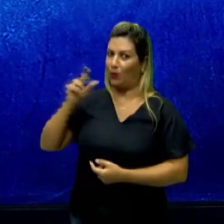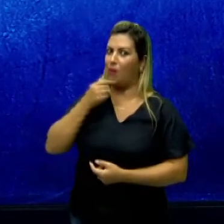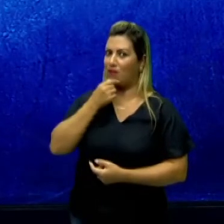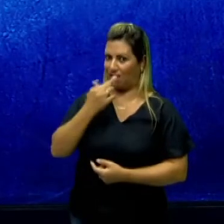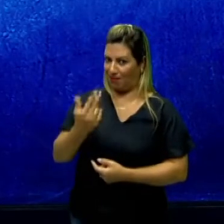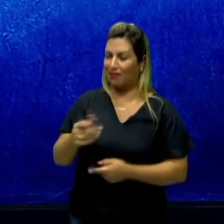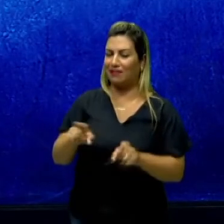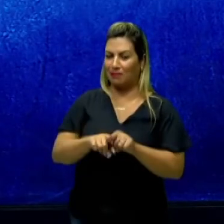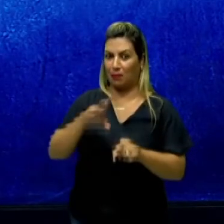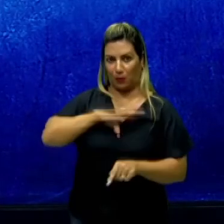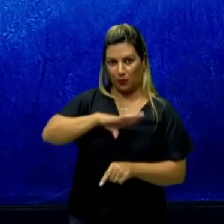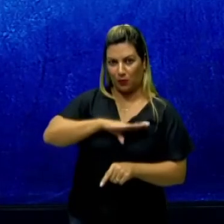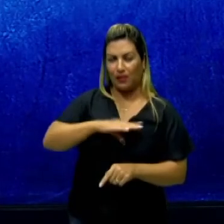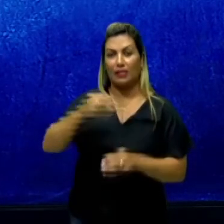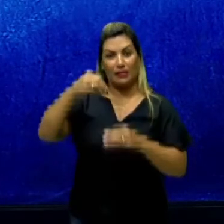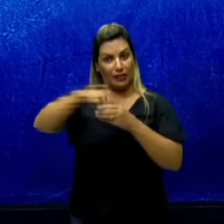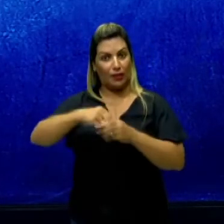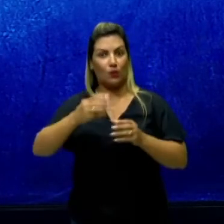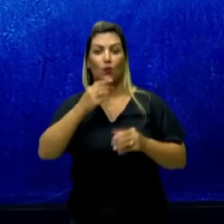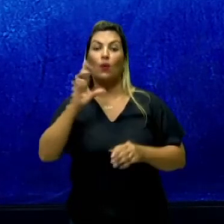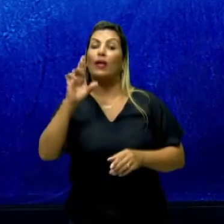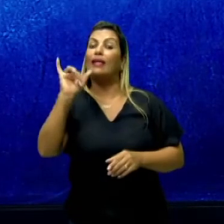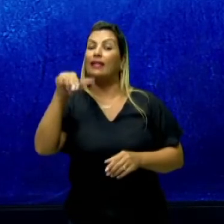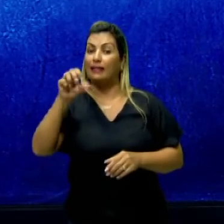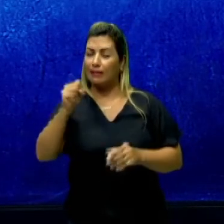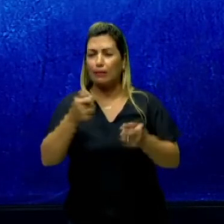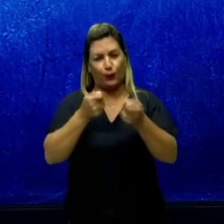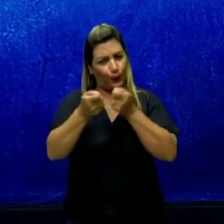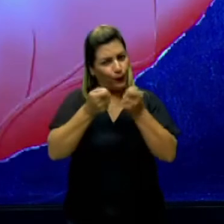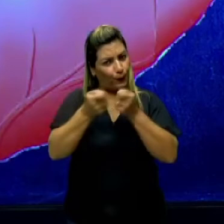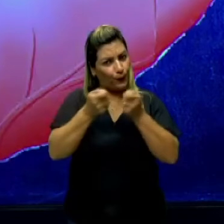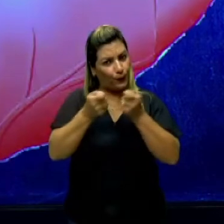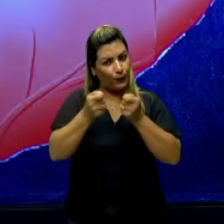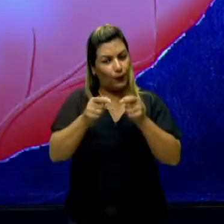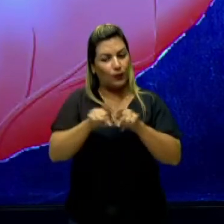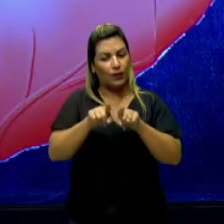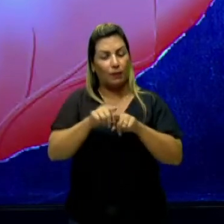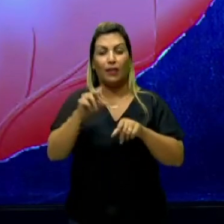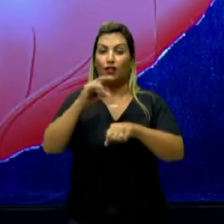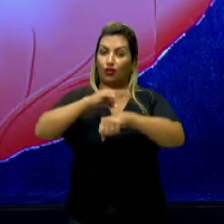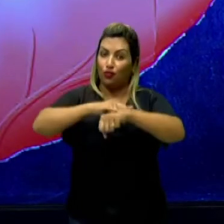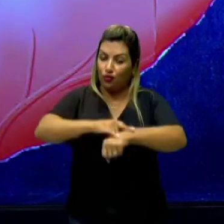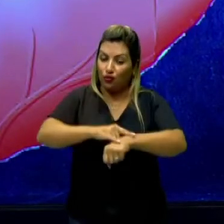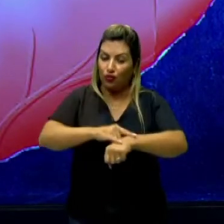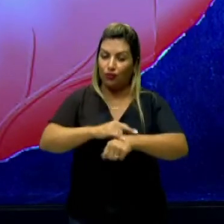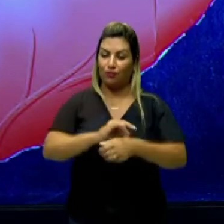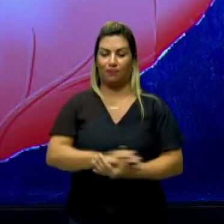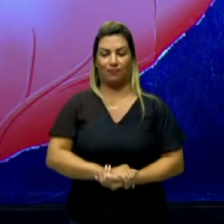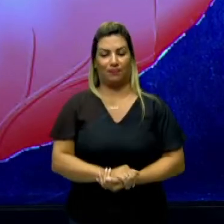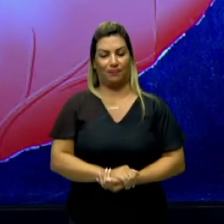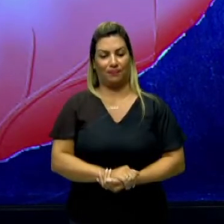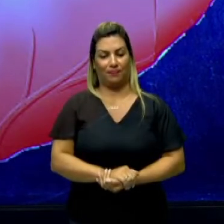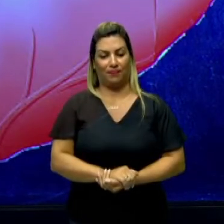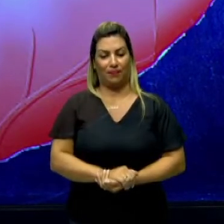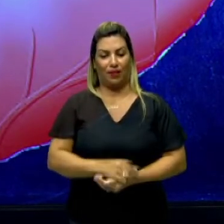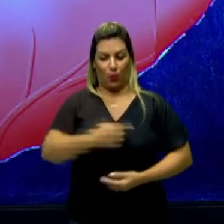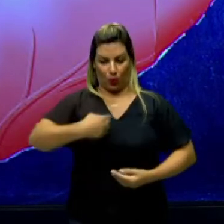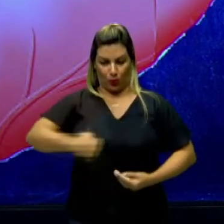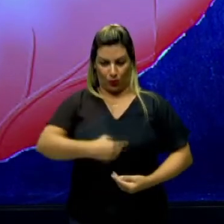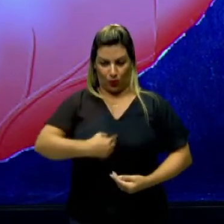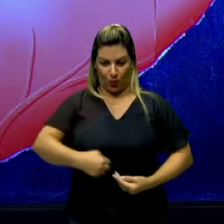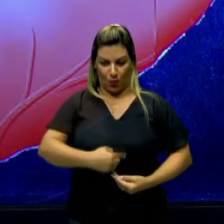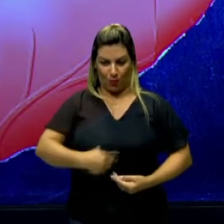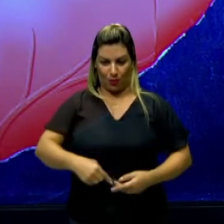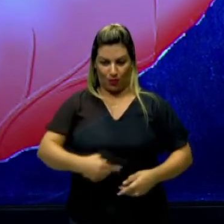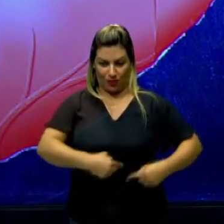inglês para vocês verem, e atua nos rins, atuando na regulação do volume de urina. E o nosso estômago também